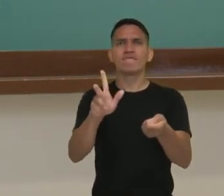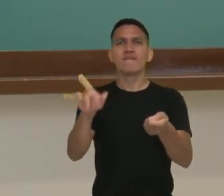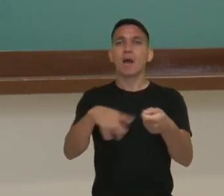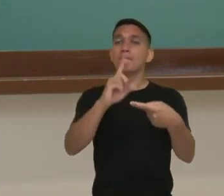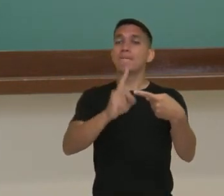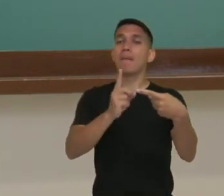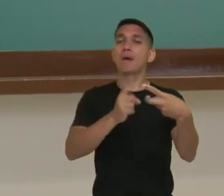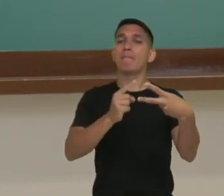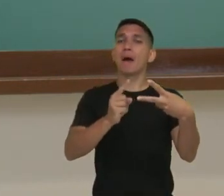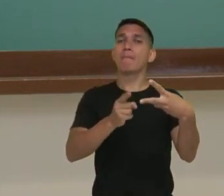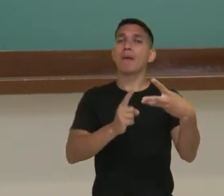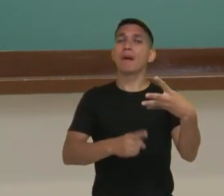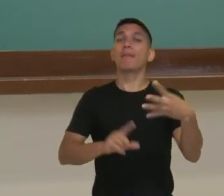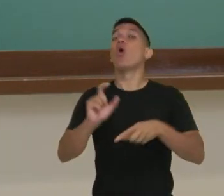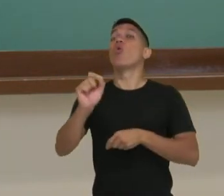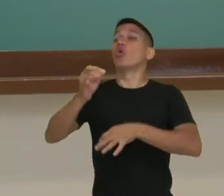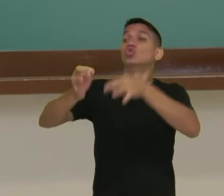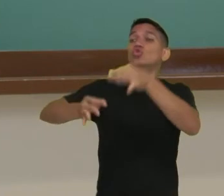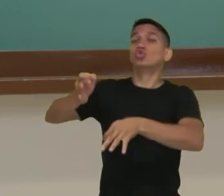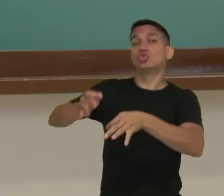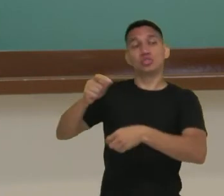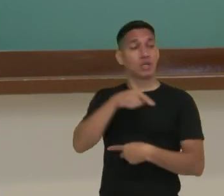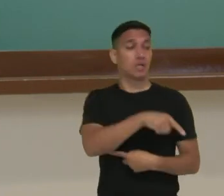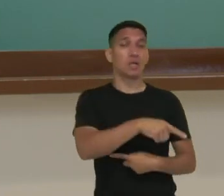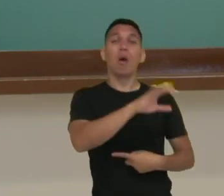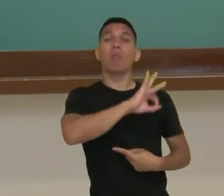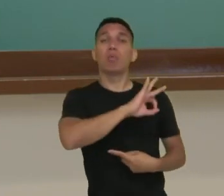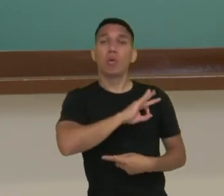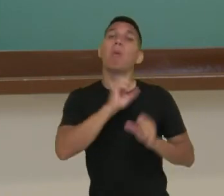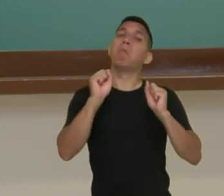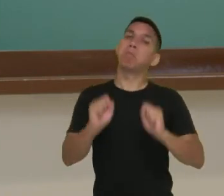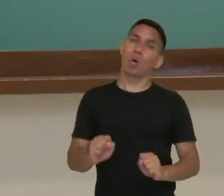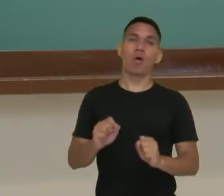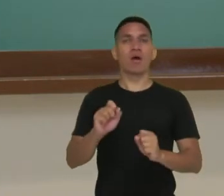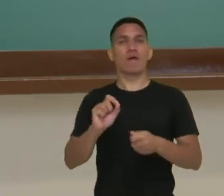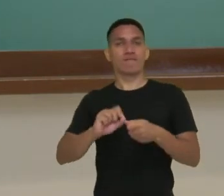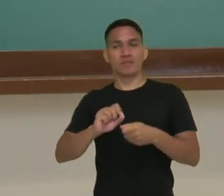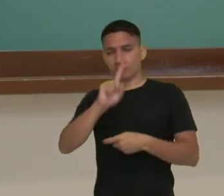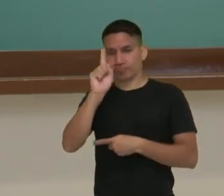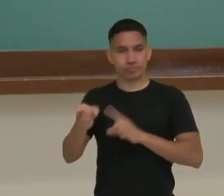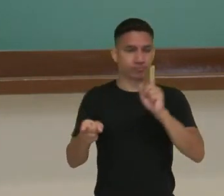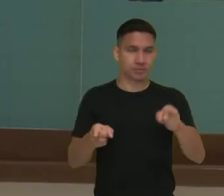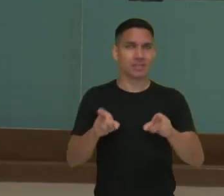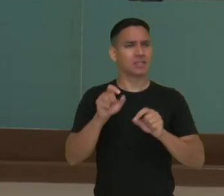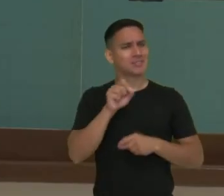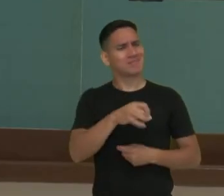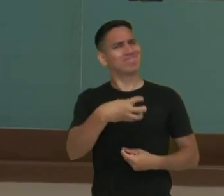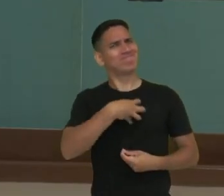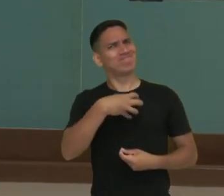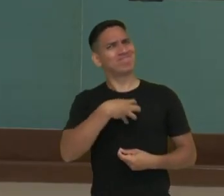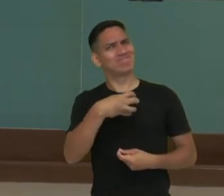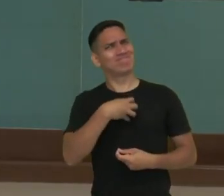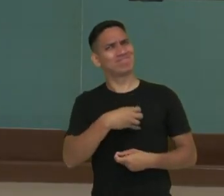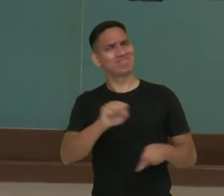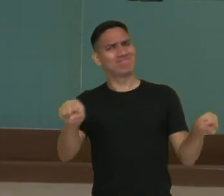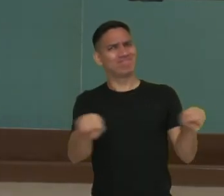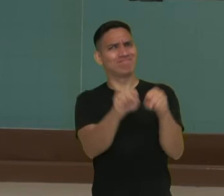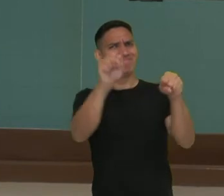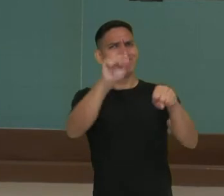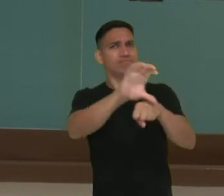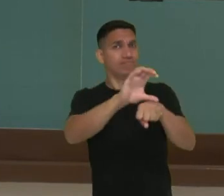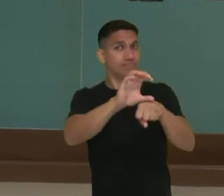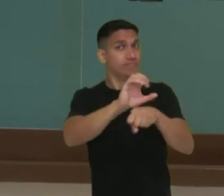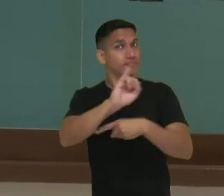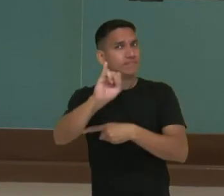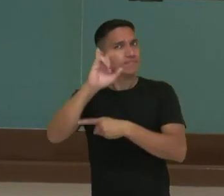que o judiciário e a polícia deveria fazer. Isso, de alguma maneira, acabava ferindo um pouco a Constituição. Se a gente